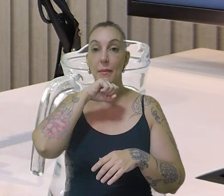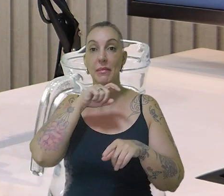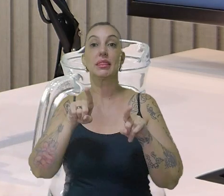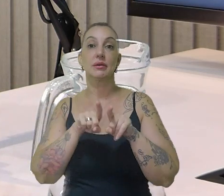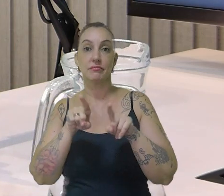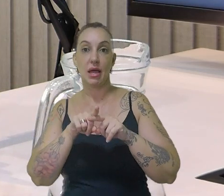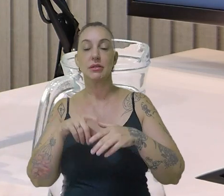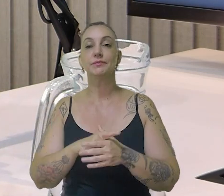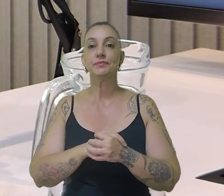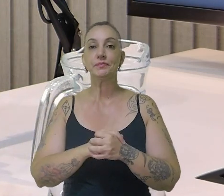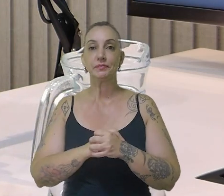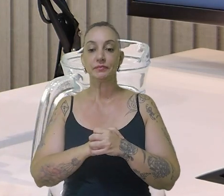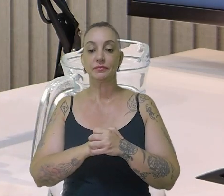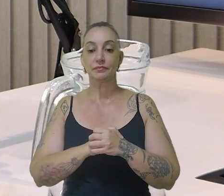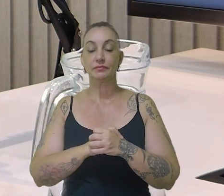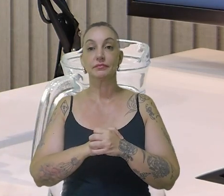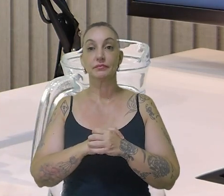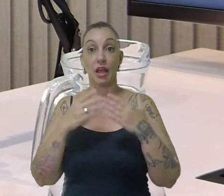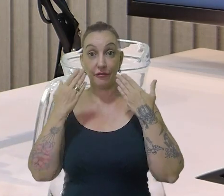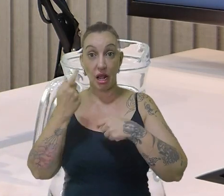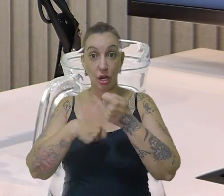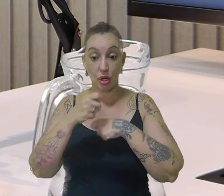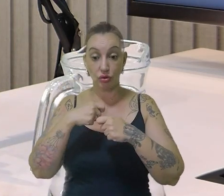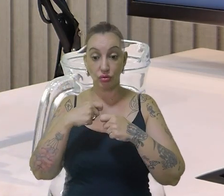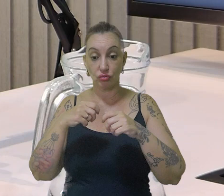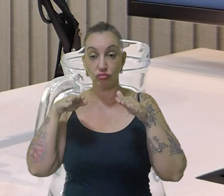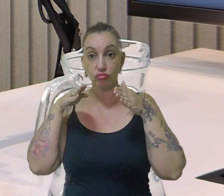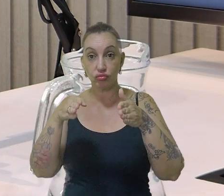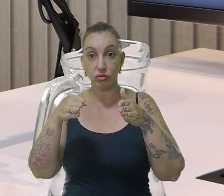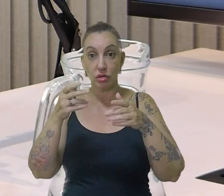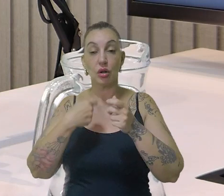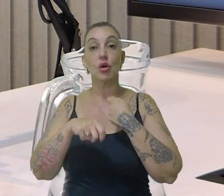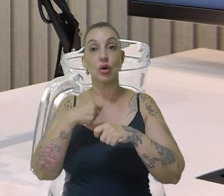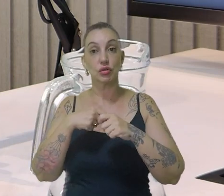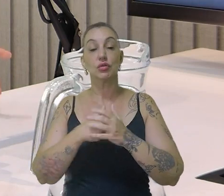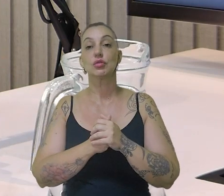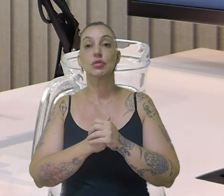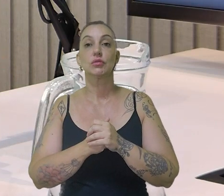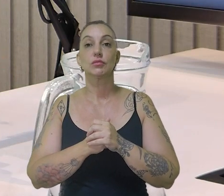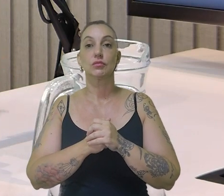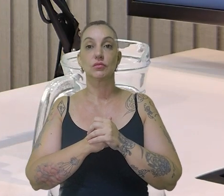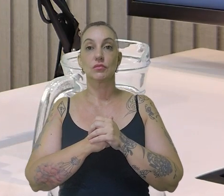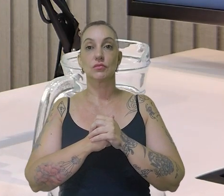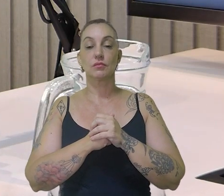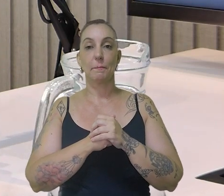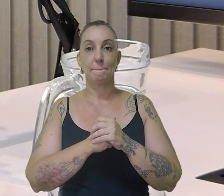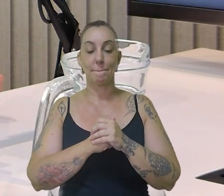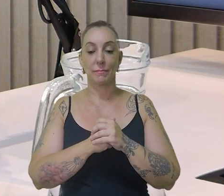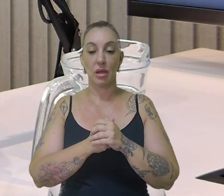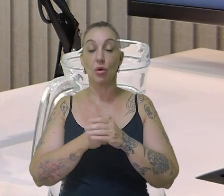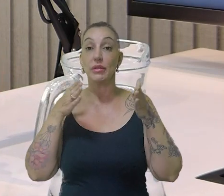também e e na frente da loja tinha o galpão da loja que ficavam lá enfim